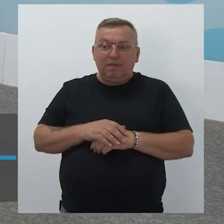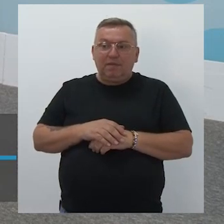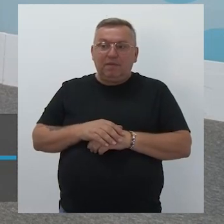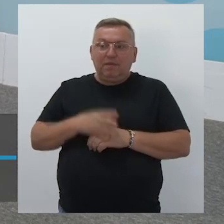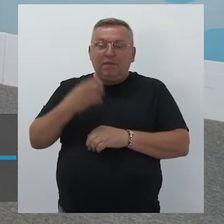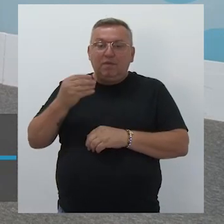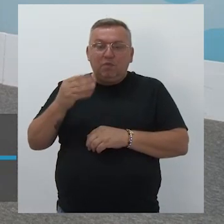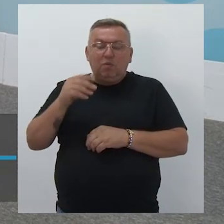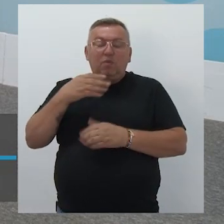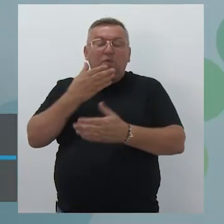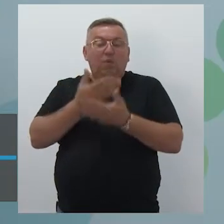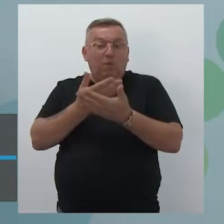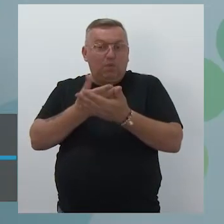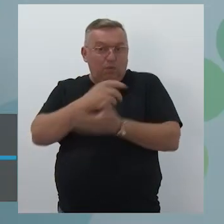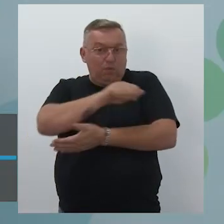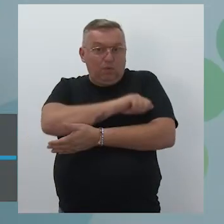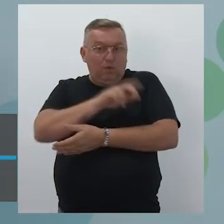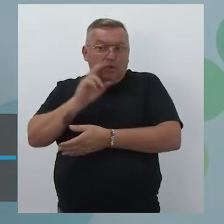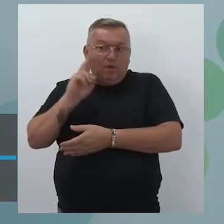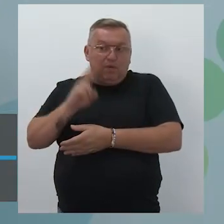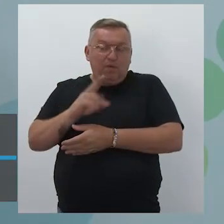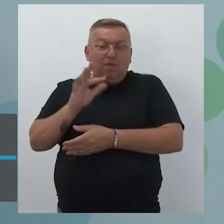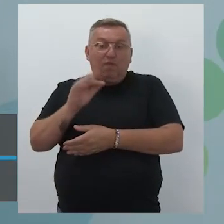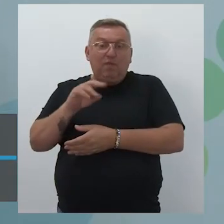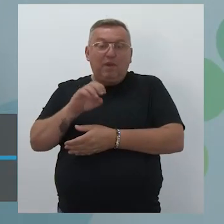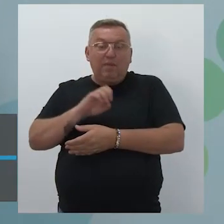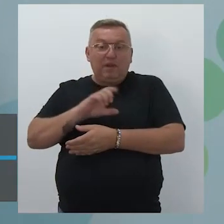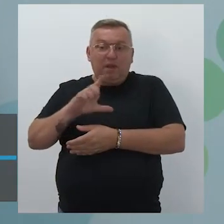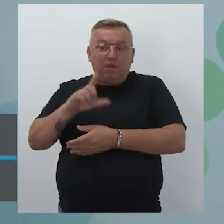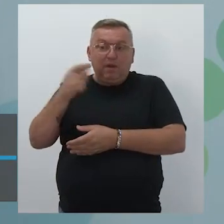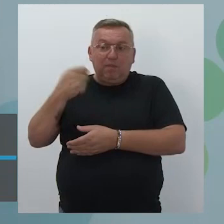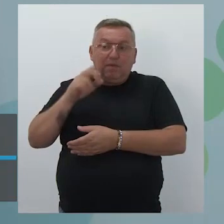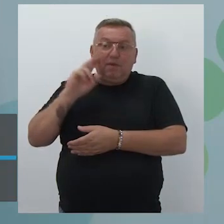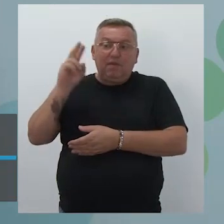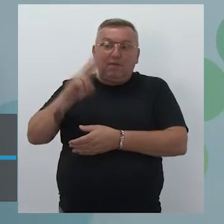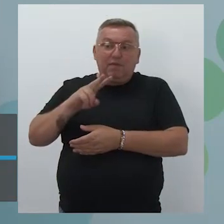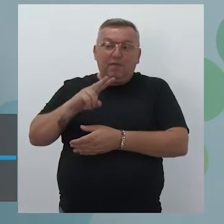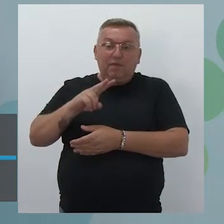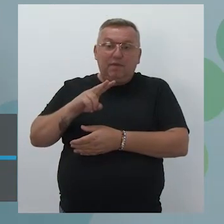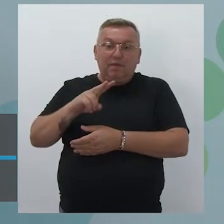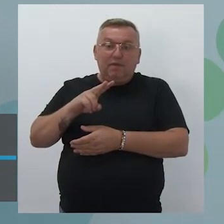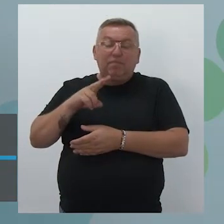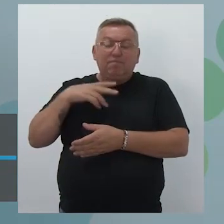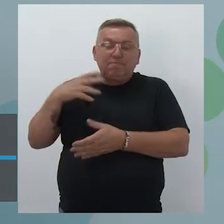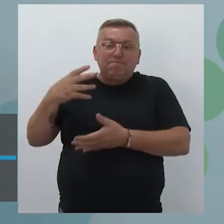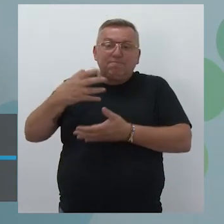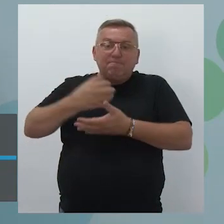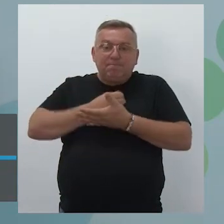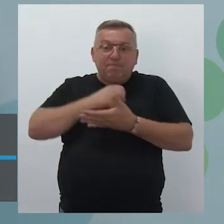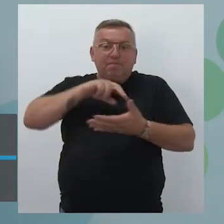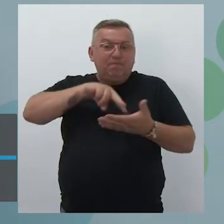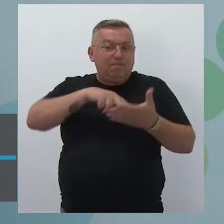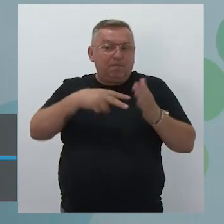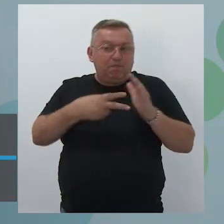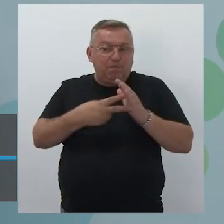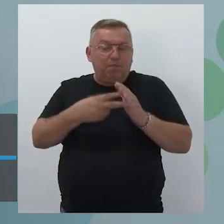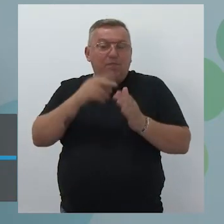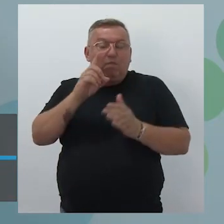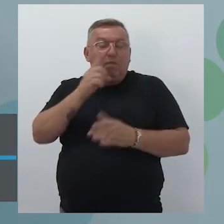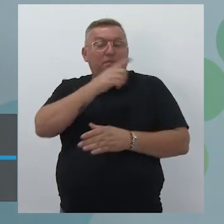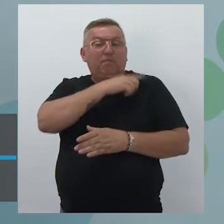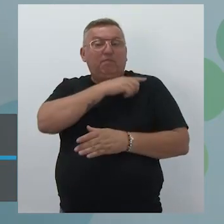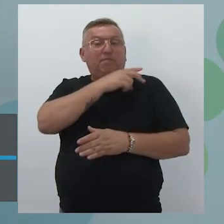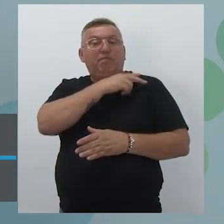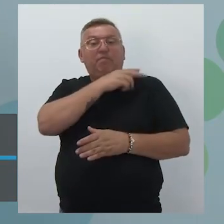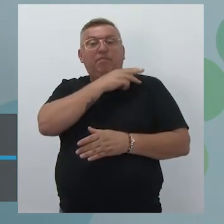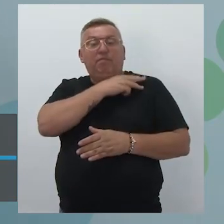Muito do que o estudante viu lá no fundamental, ele precisa ser apropriado e ressignificado no ensino médio.